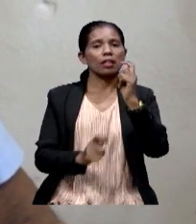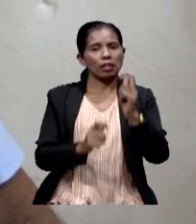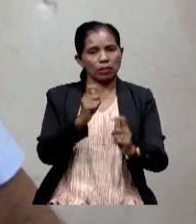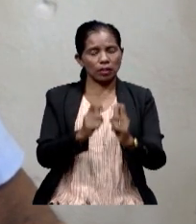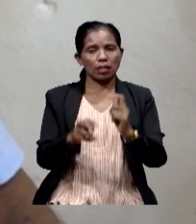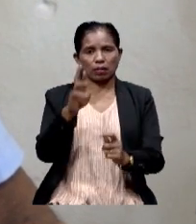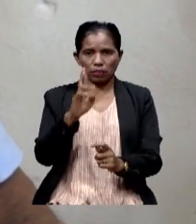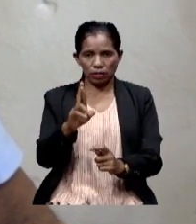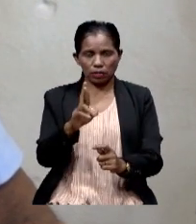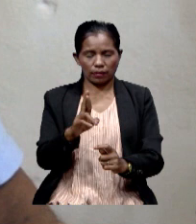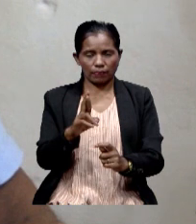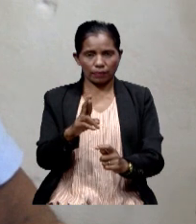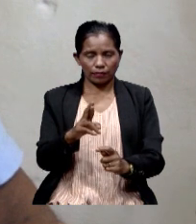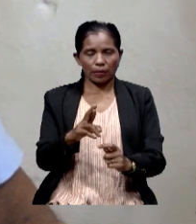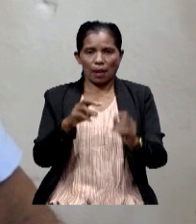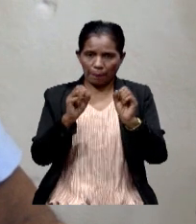consegue